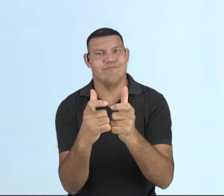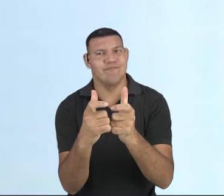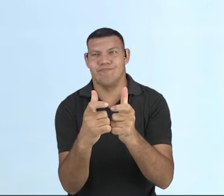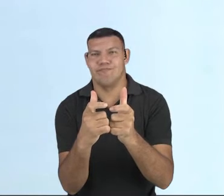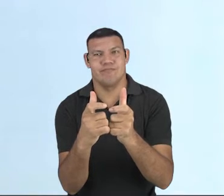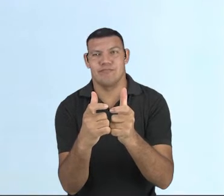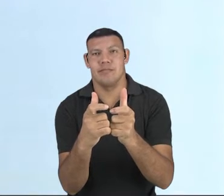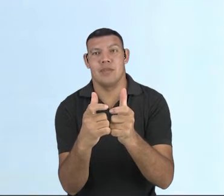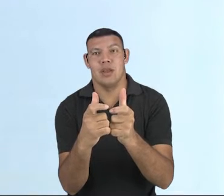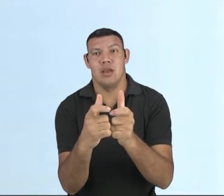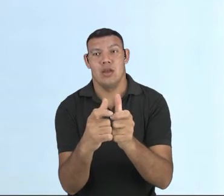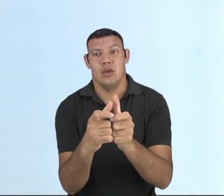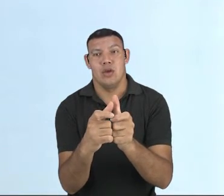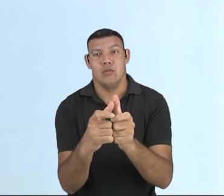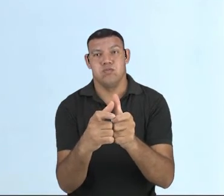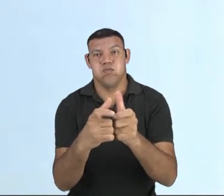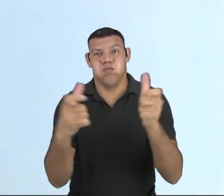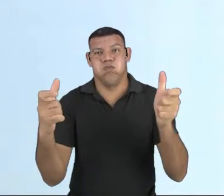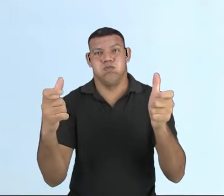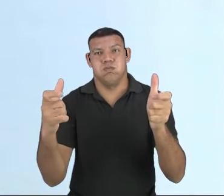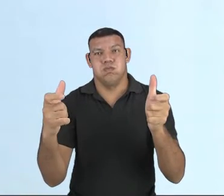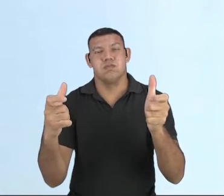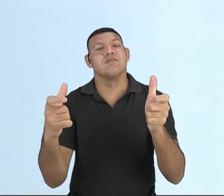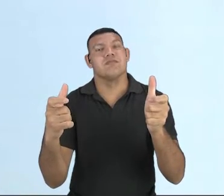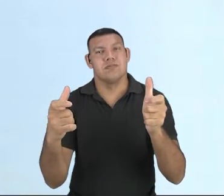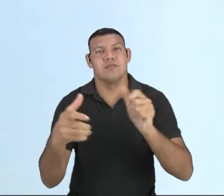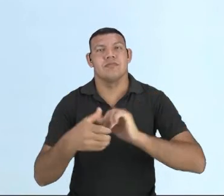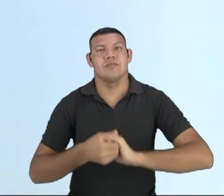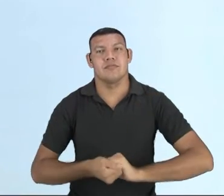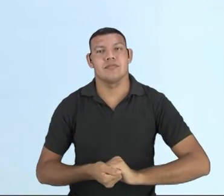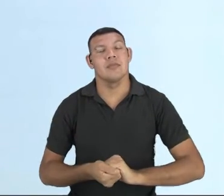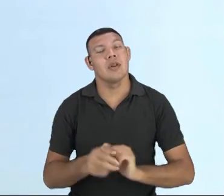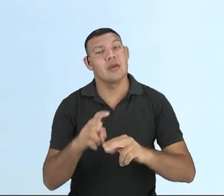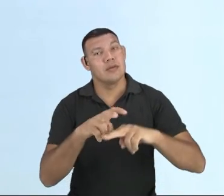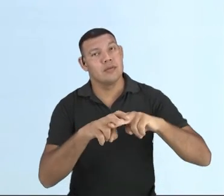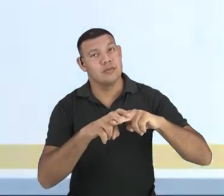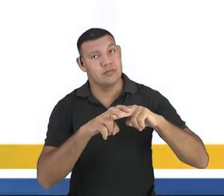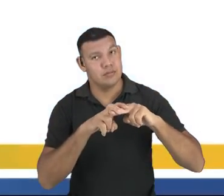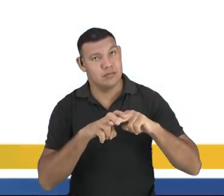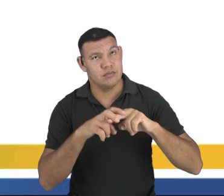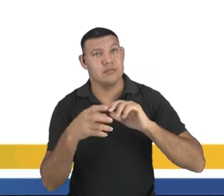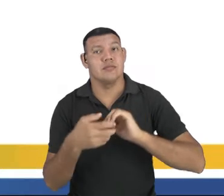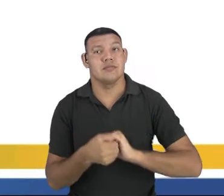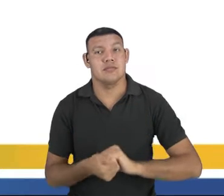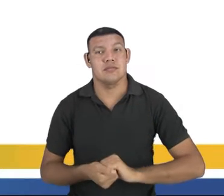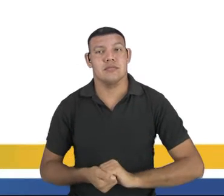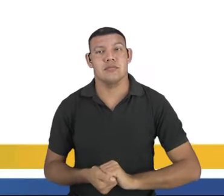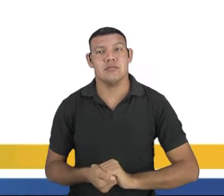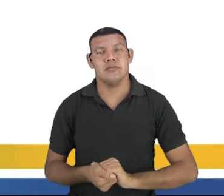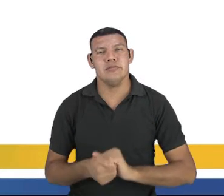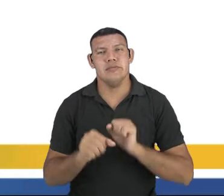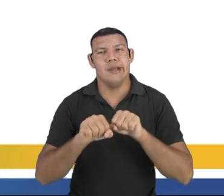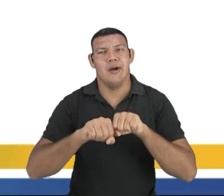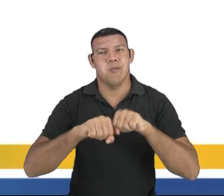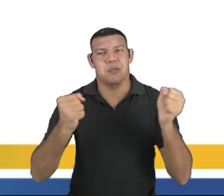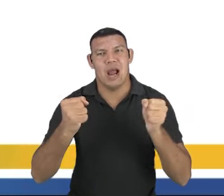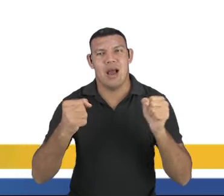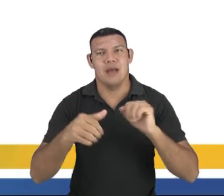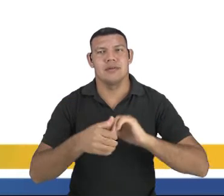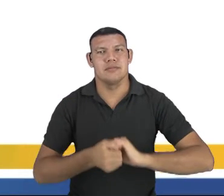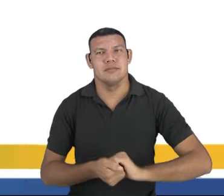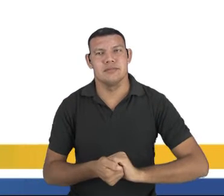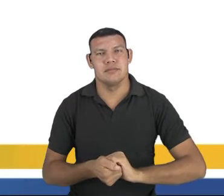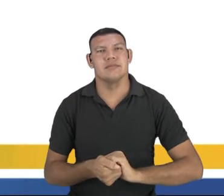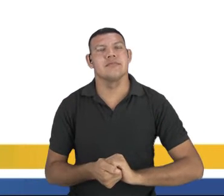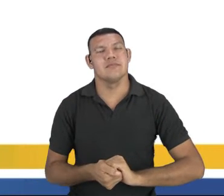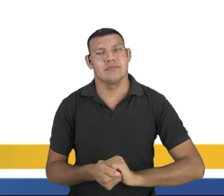entre 0 e 4 graus, ela sofre um aumento do seu volume. E é por isso que teve aí